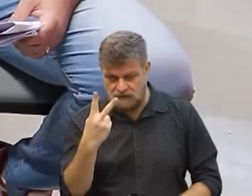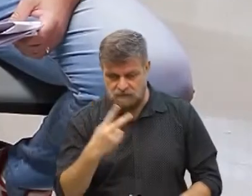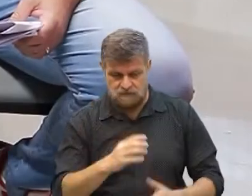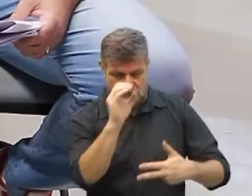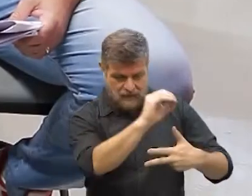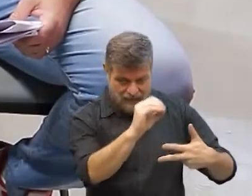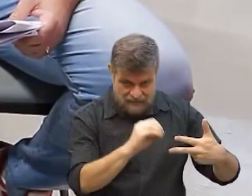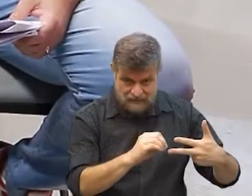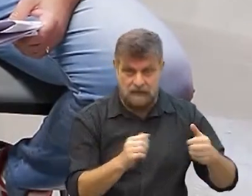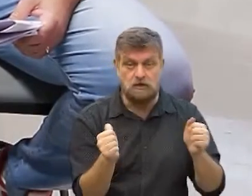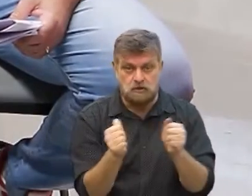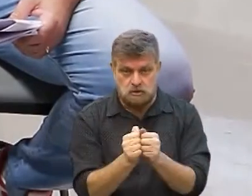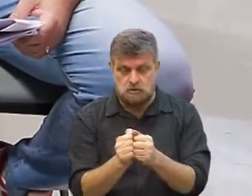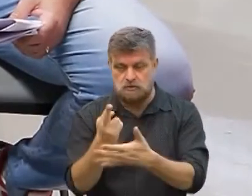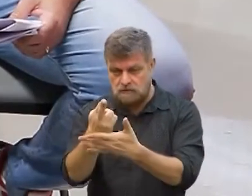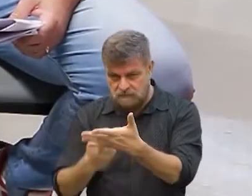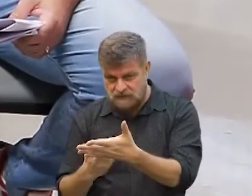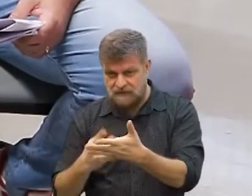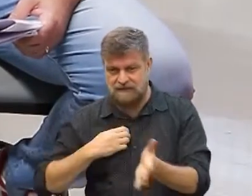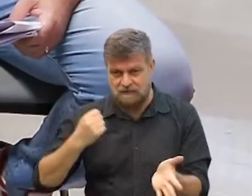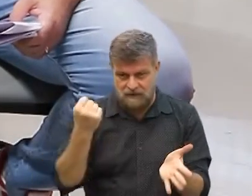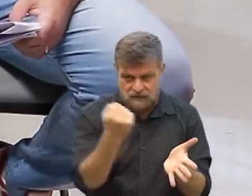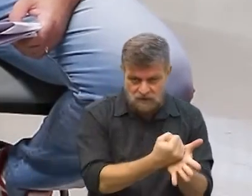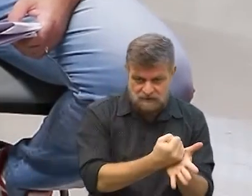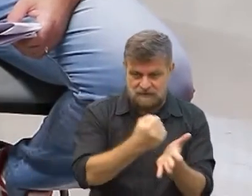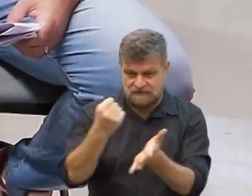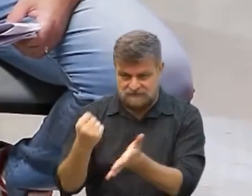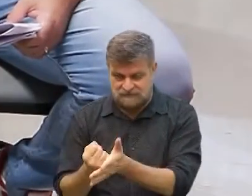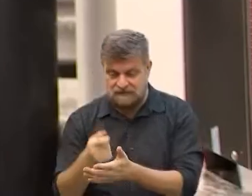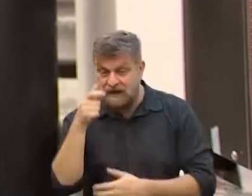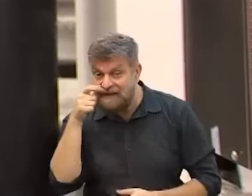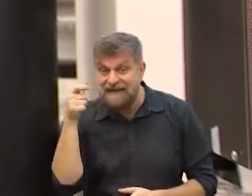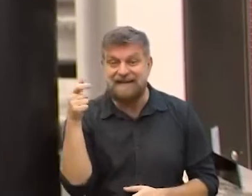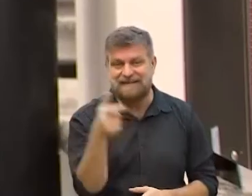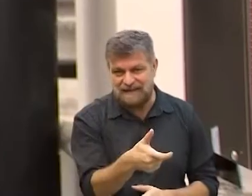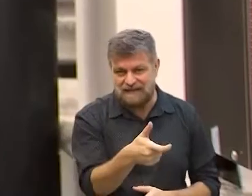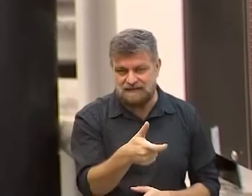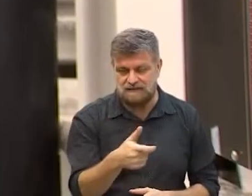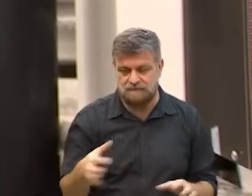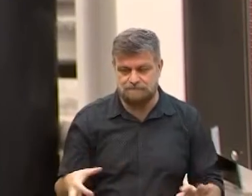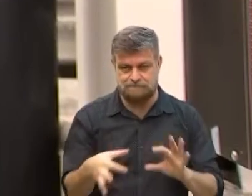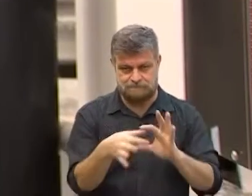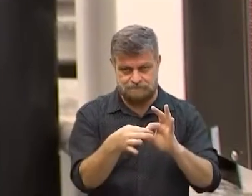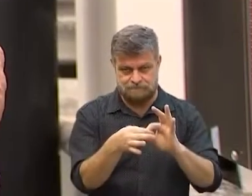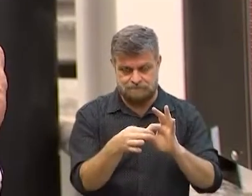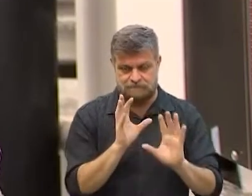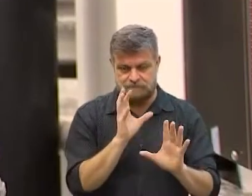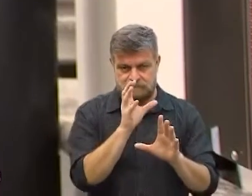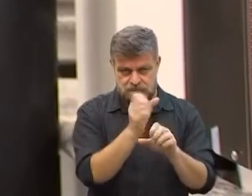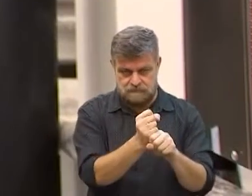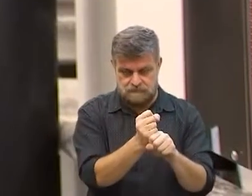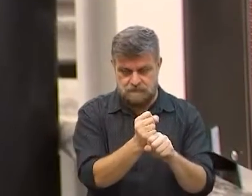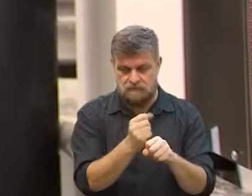notas, a nota de motivação, de interesse, e a nota do Enem, nós